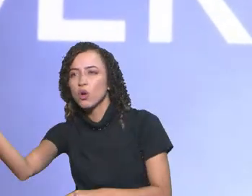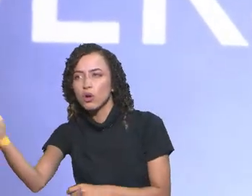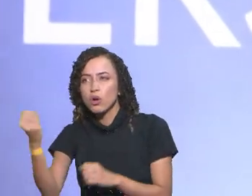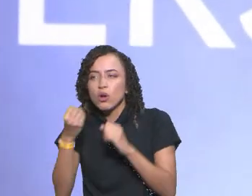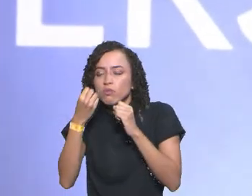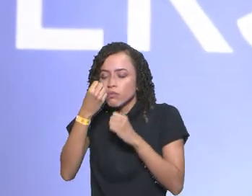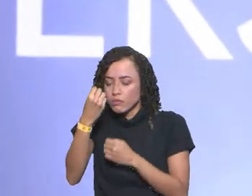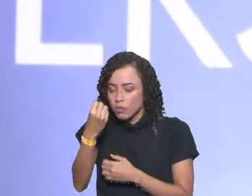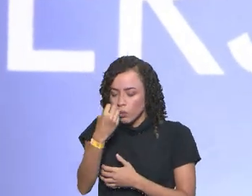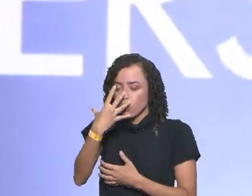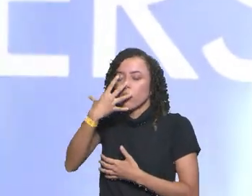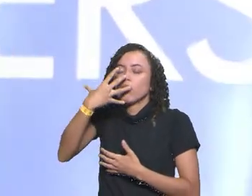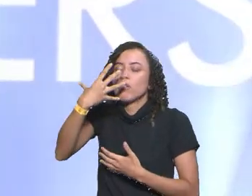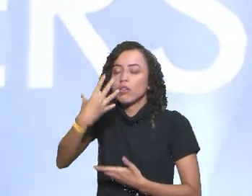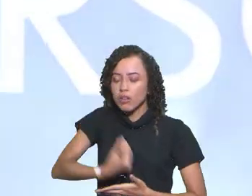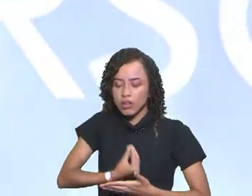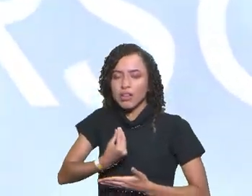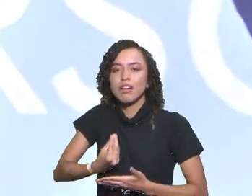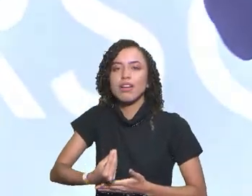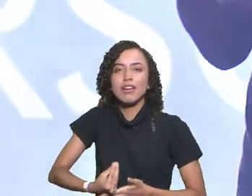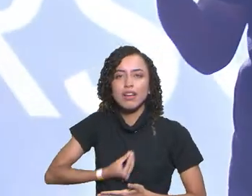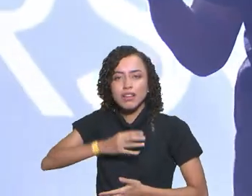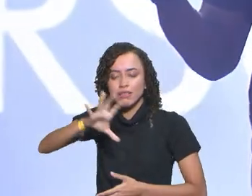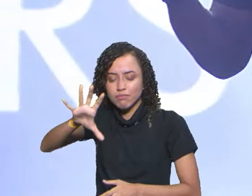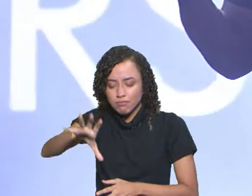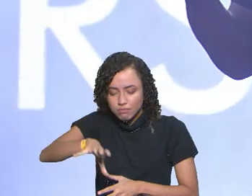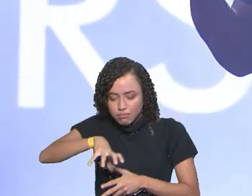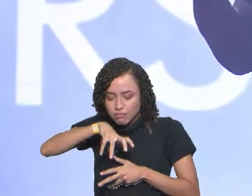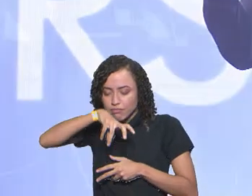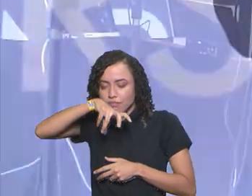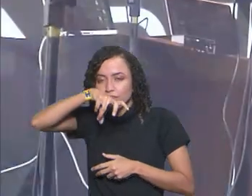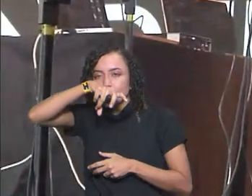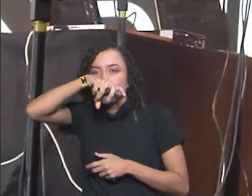Pois meu fôlego é tua vida